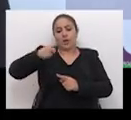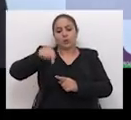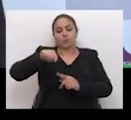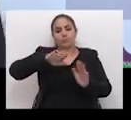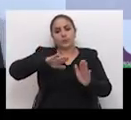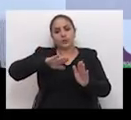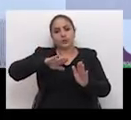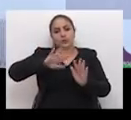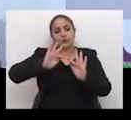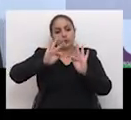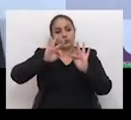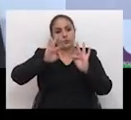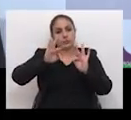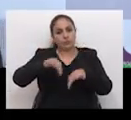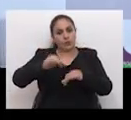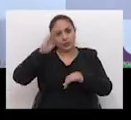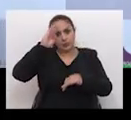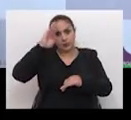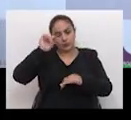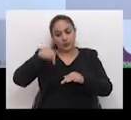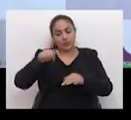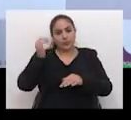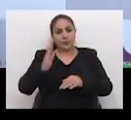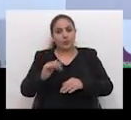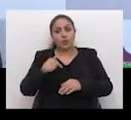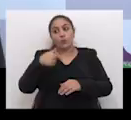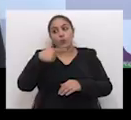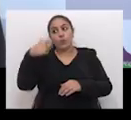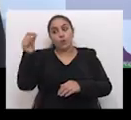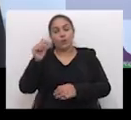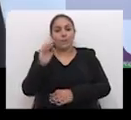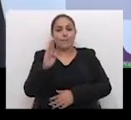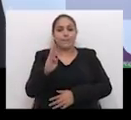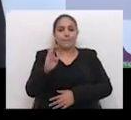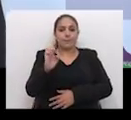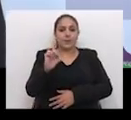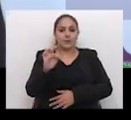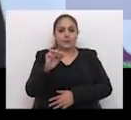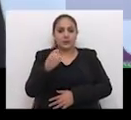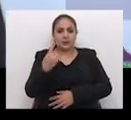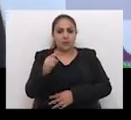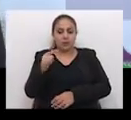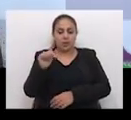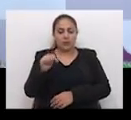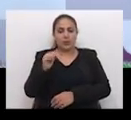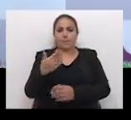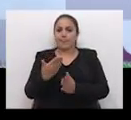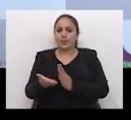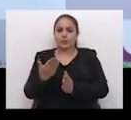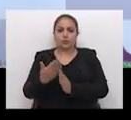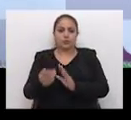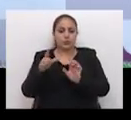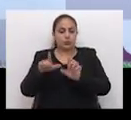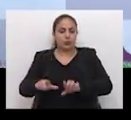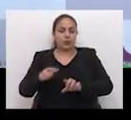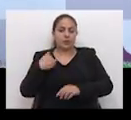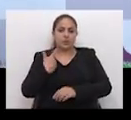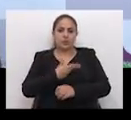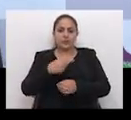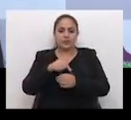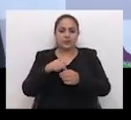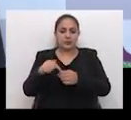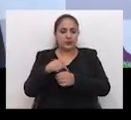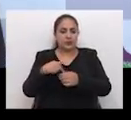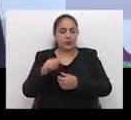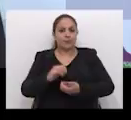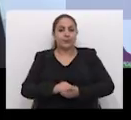cima que era para o Exército ir embora, foi para Beltrão, que aqui nós tínhamos uma unidade perdida, era um esquadrão perdido aqui na